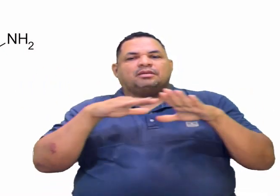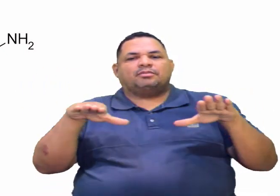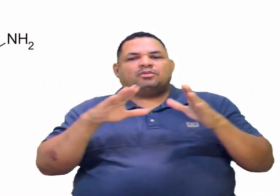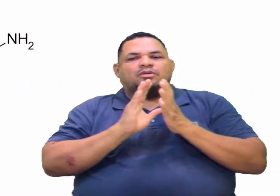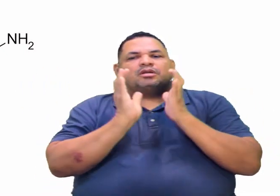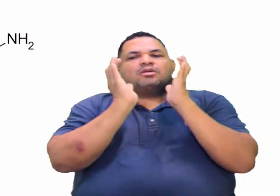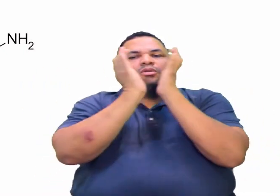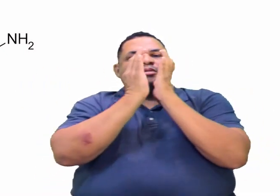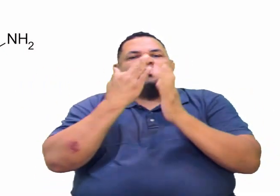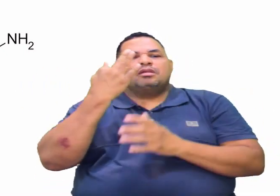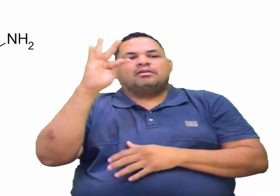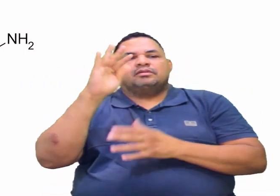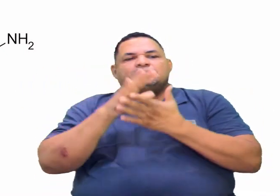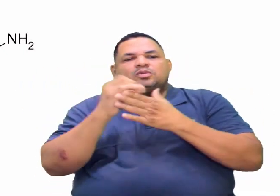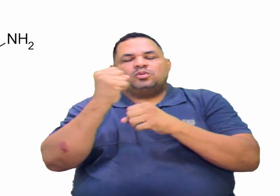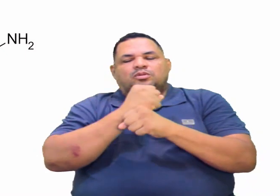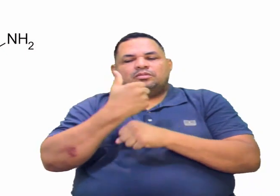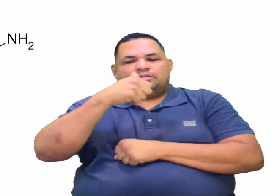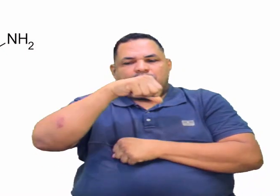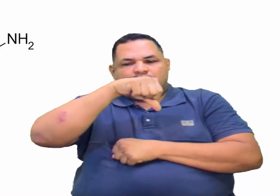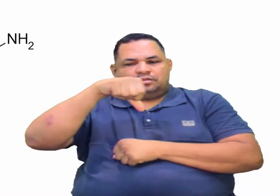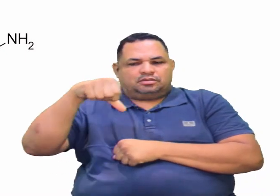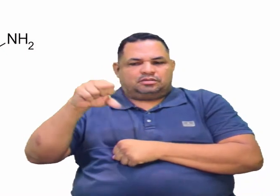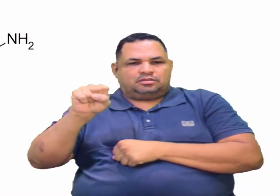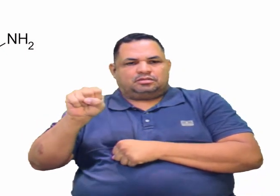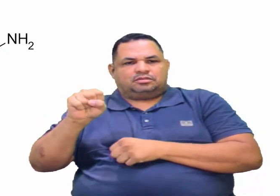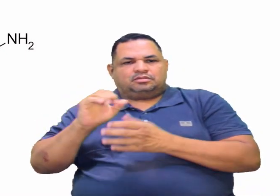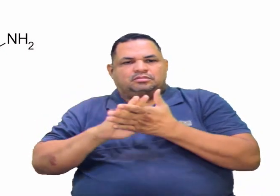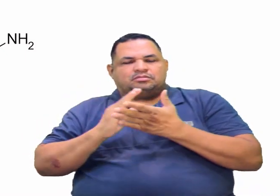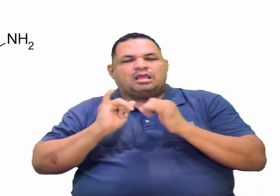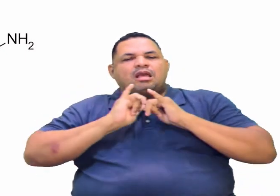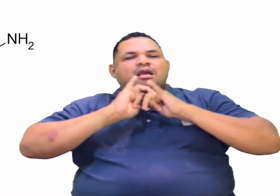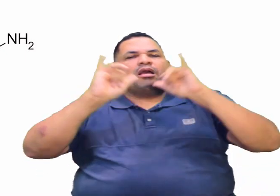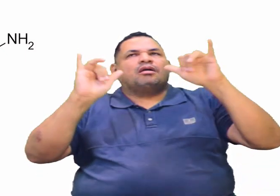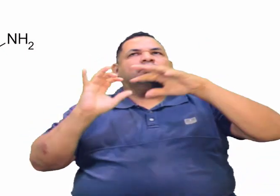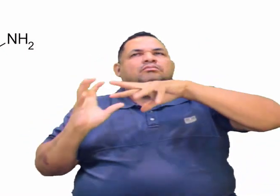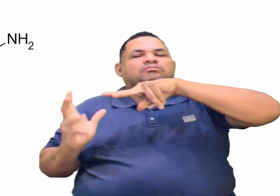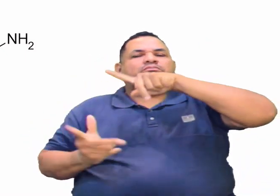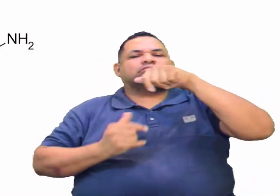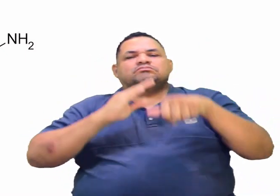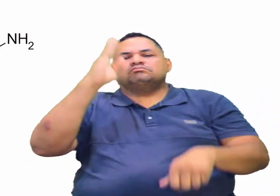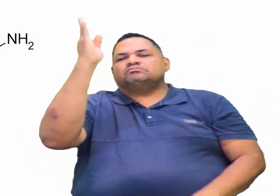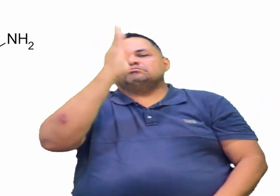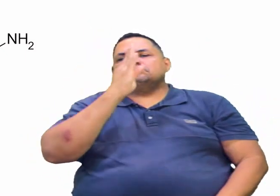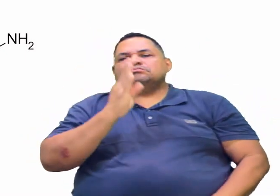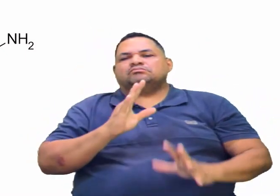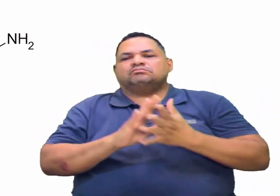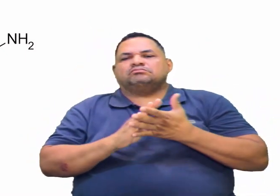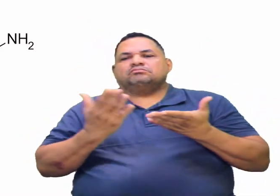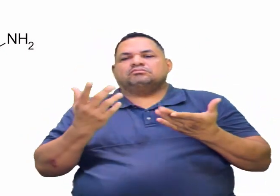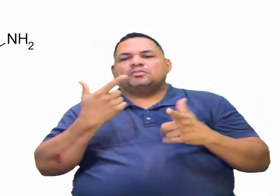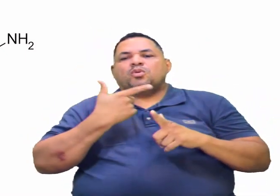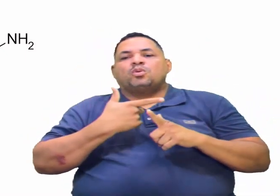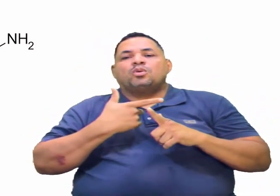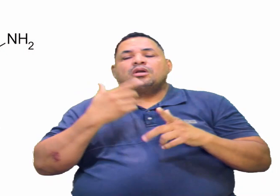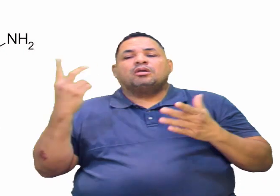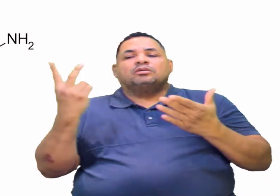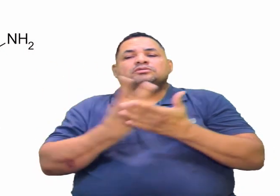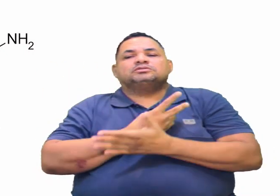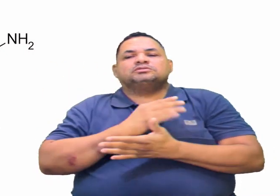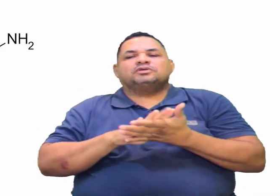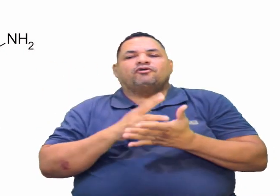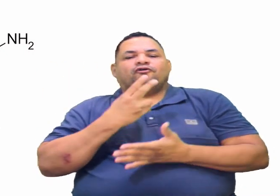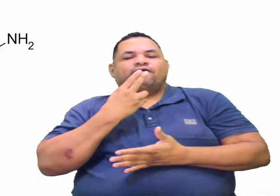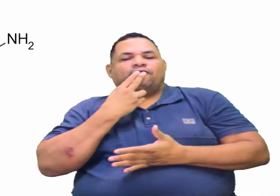da França, de 1998, mais noticiados no Brasil e no mundo, foi o caso do